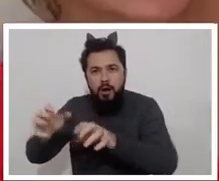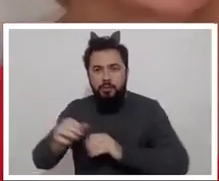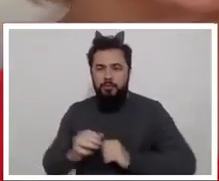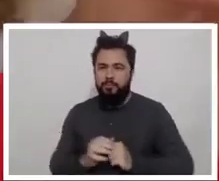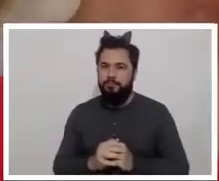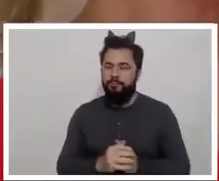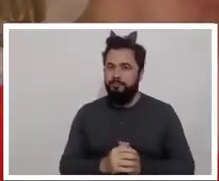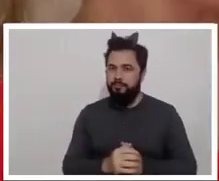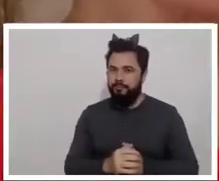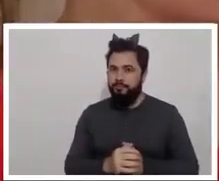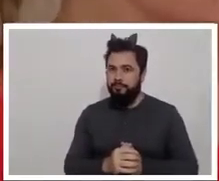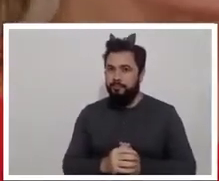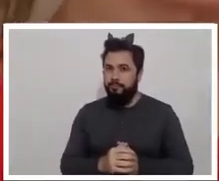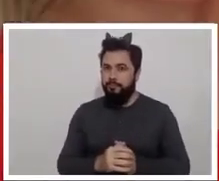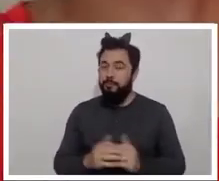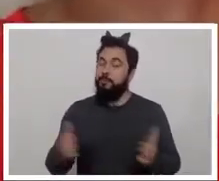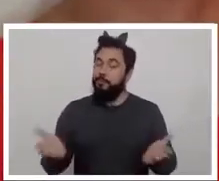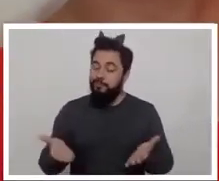universal